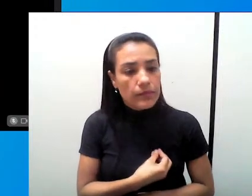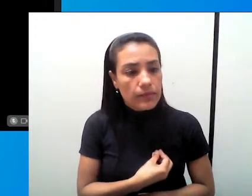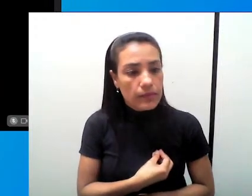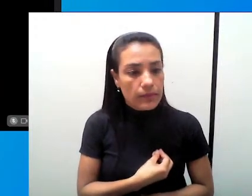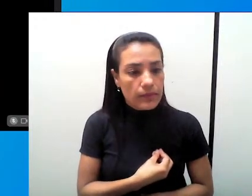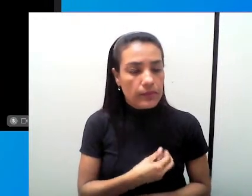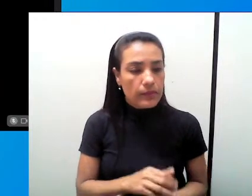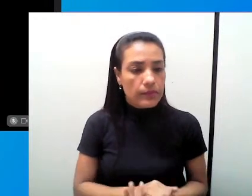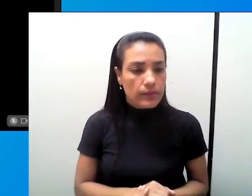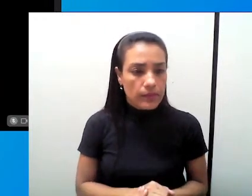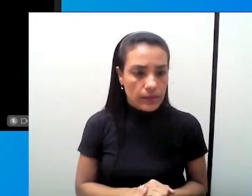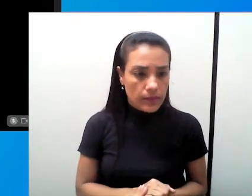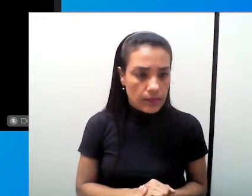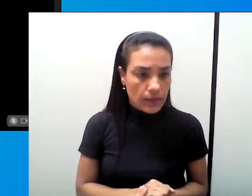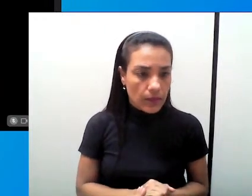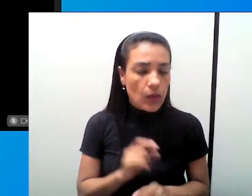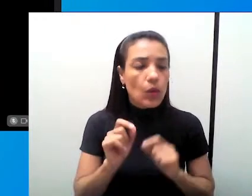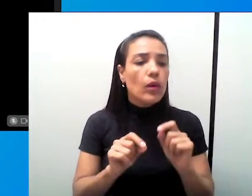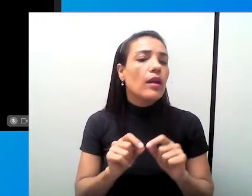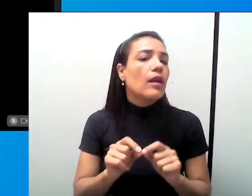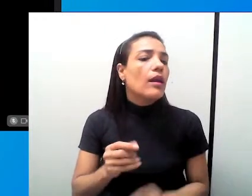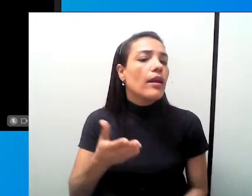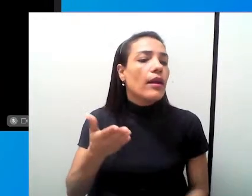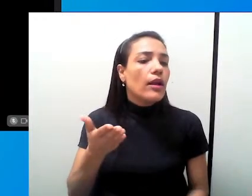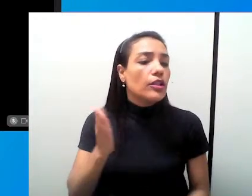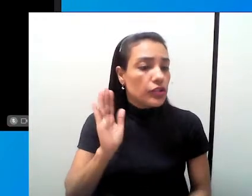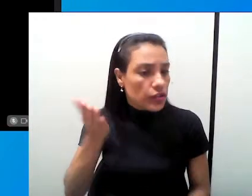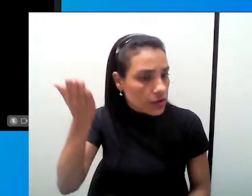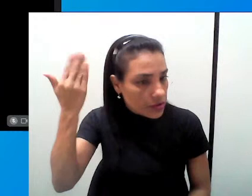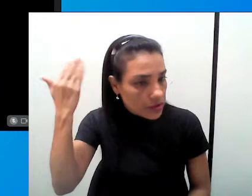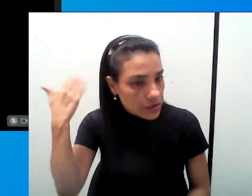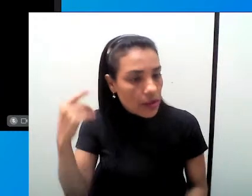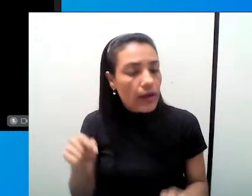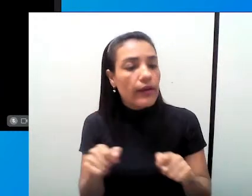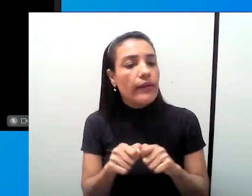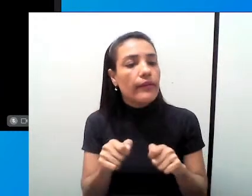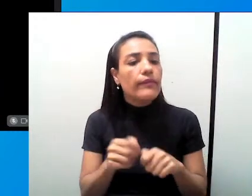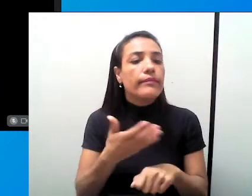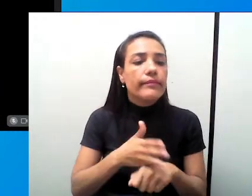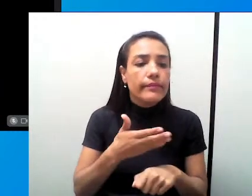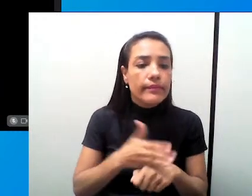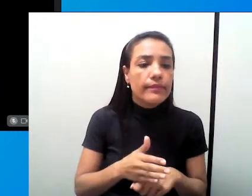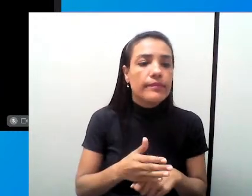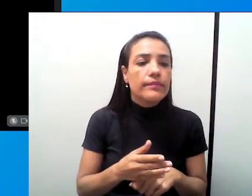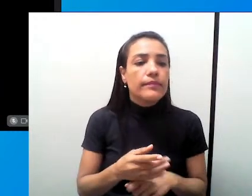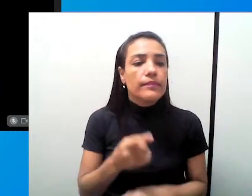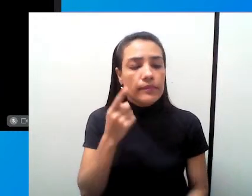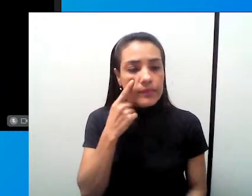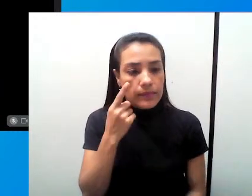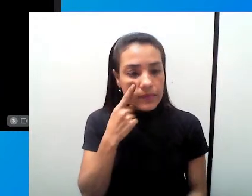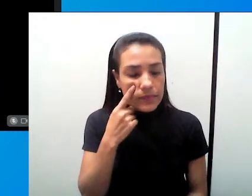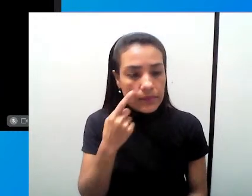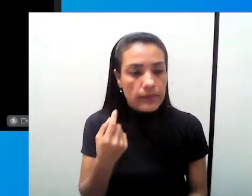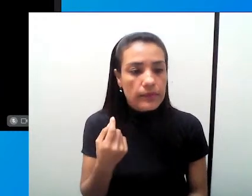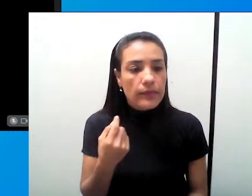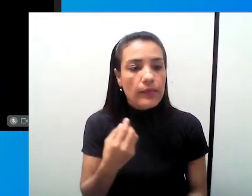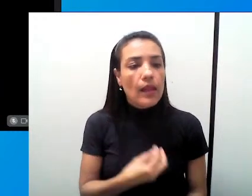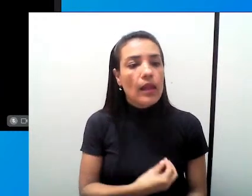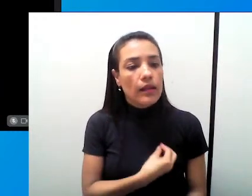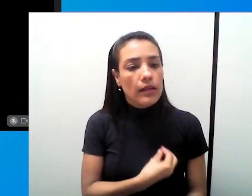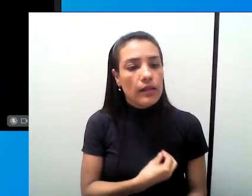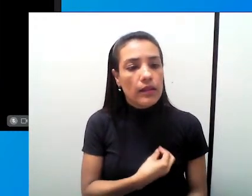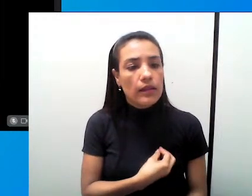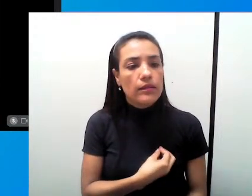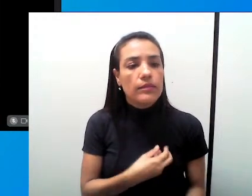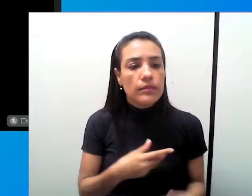da expertise de cada instituição, daquilo que já é feito. Então, Nós vivenciamos isso no IFPA, nós estamos ainda nesse